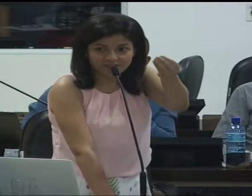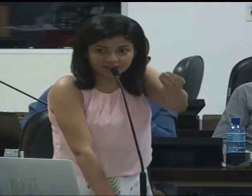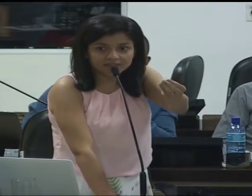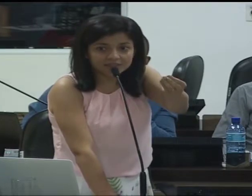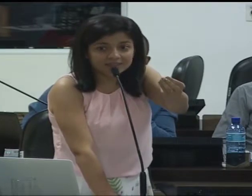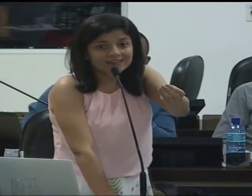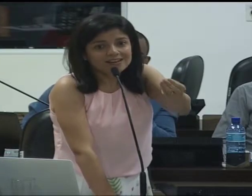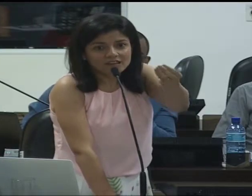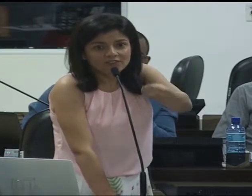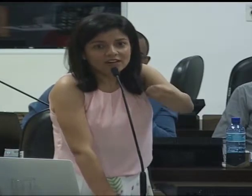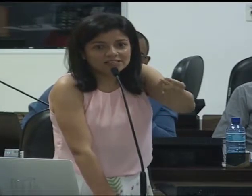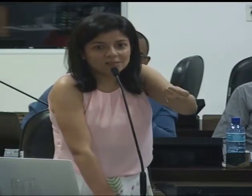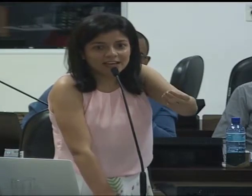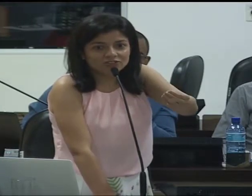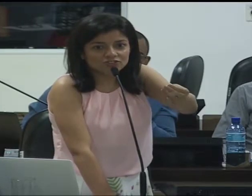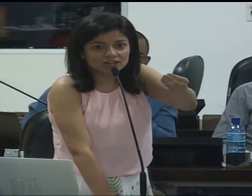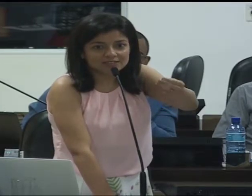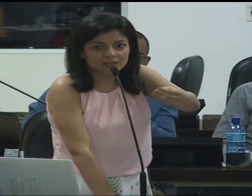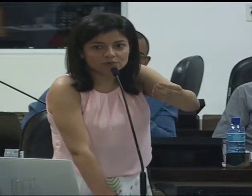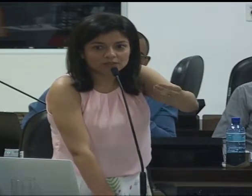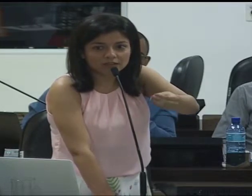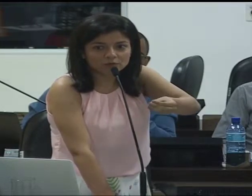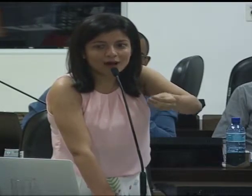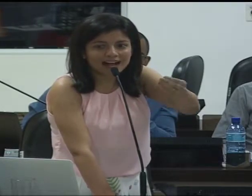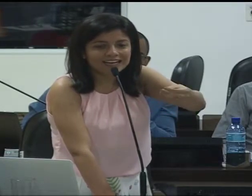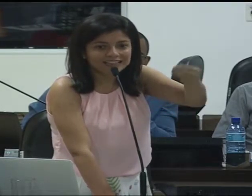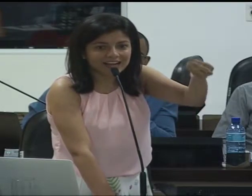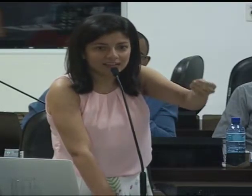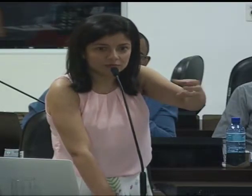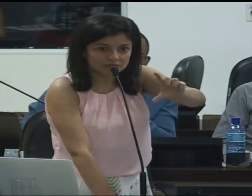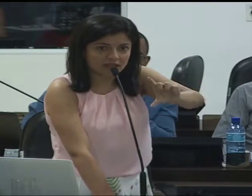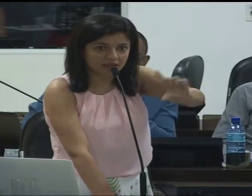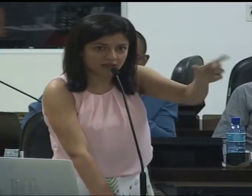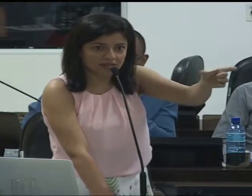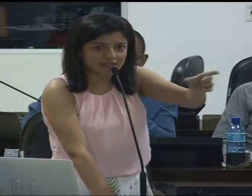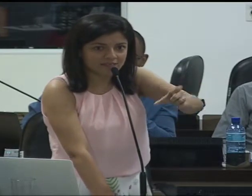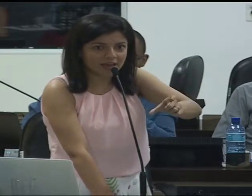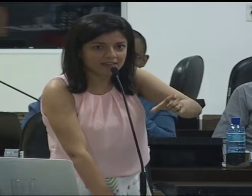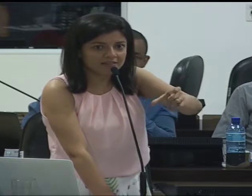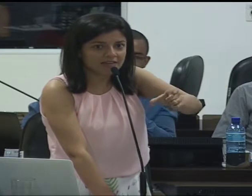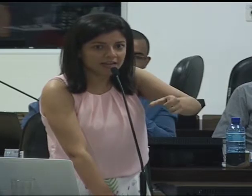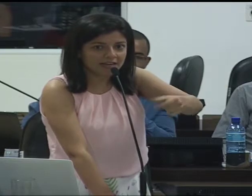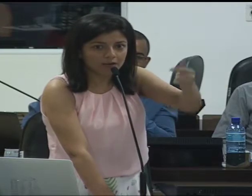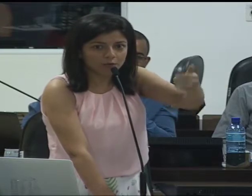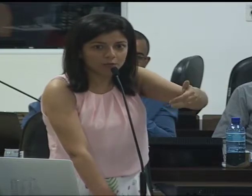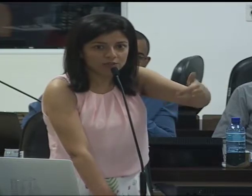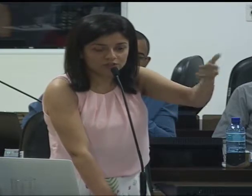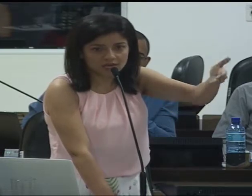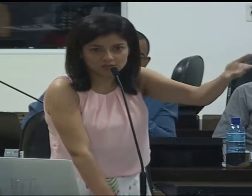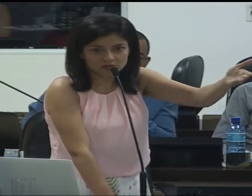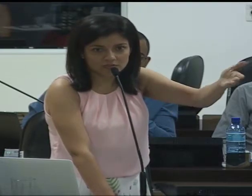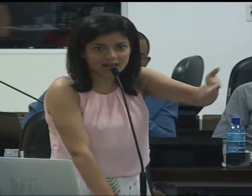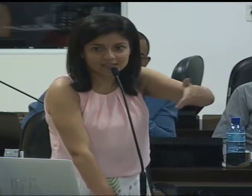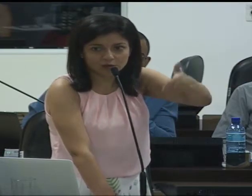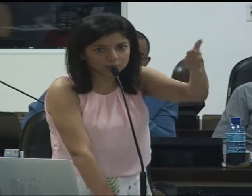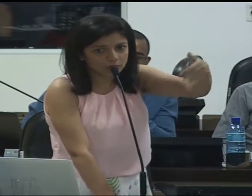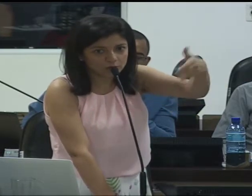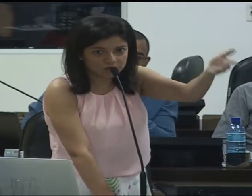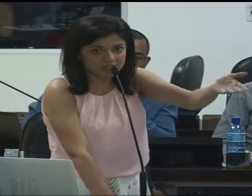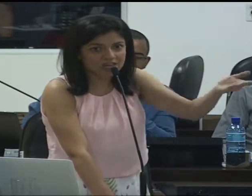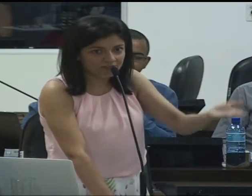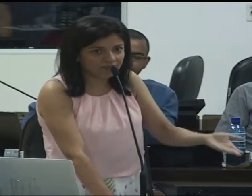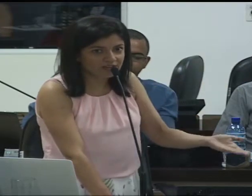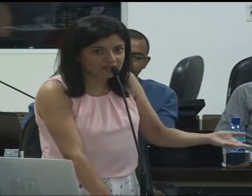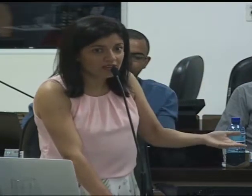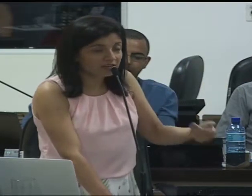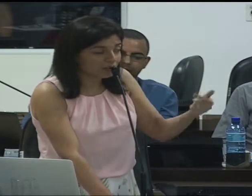essa venda, e infelizmente já estão sendo alienados, esses bens em clube de redes sociais, clube da